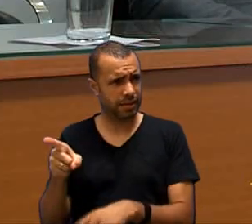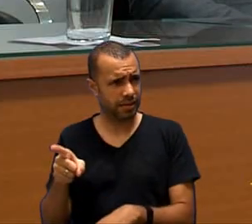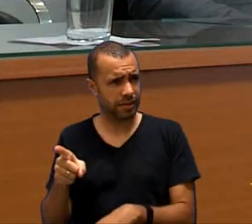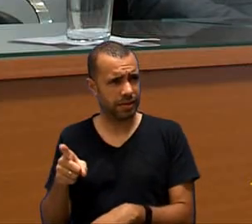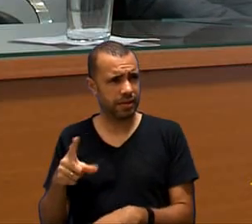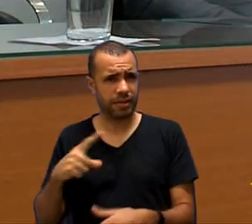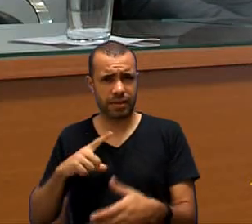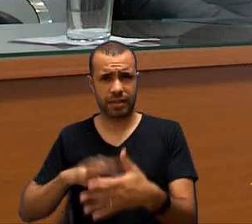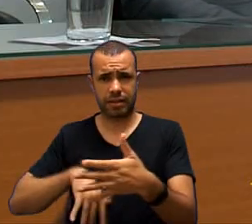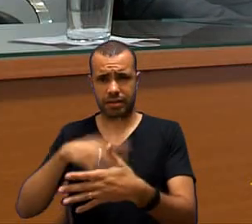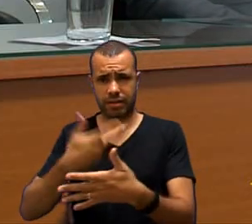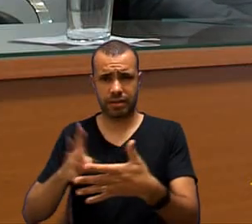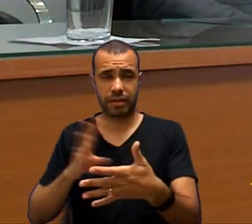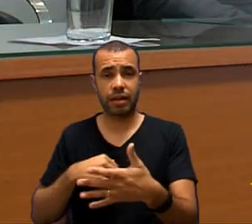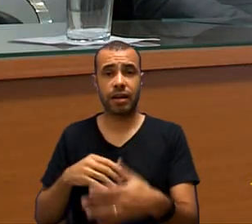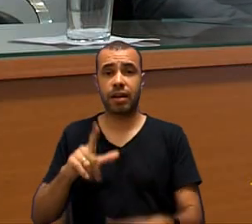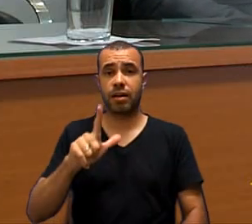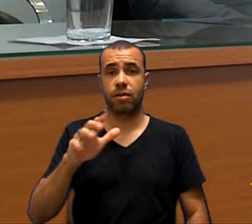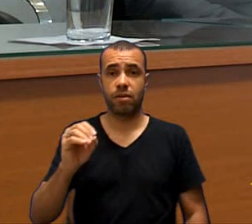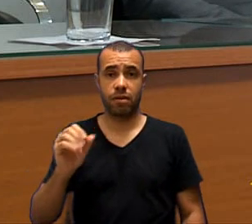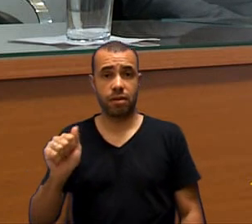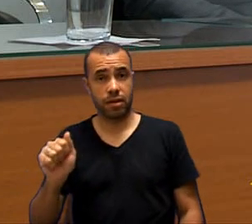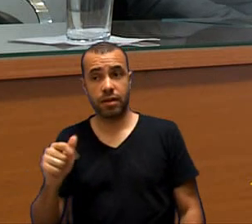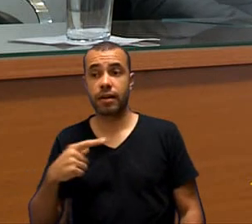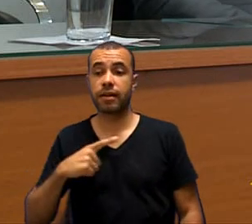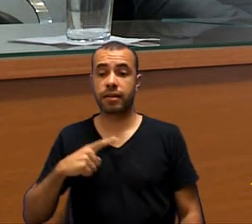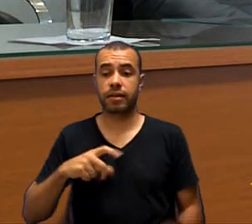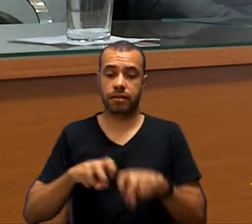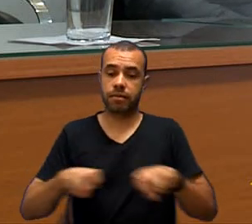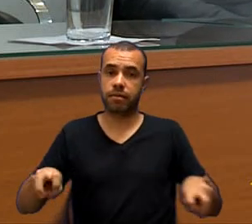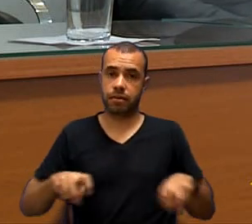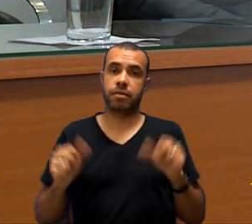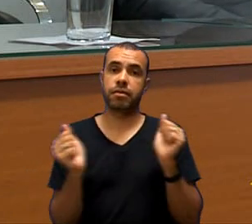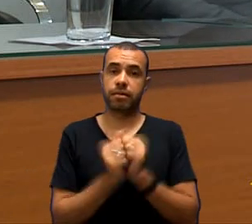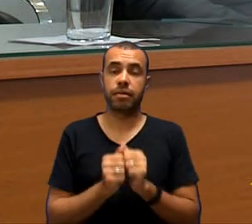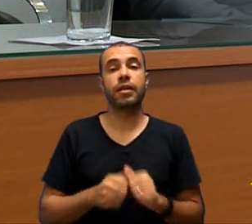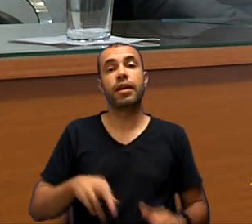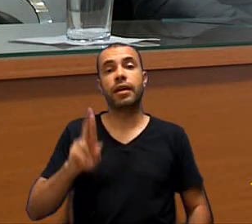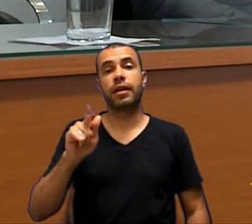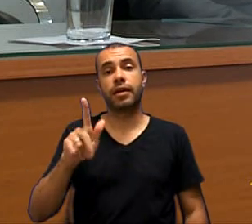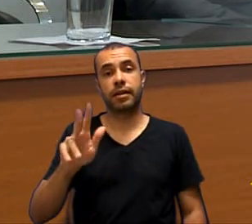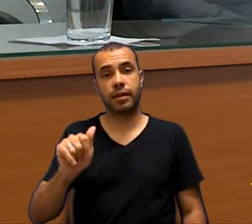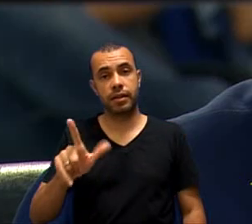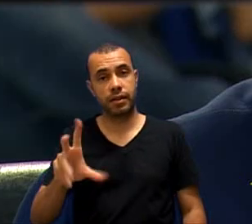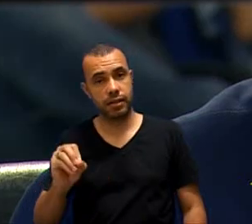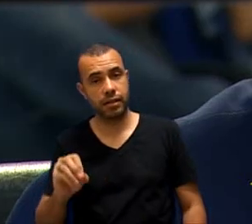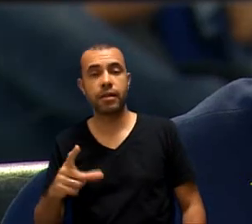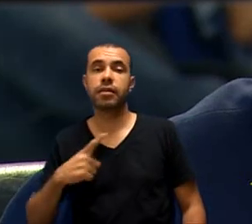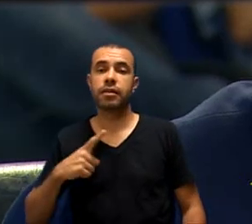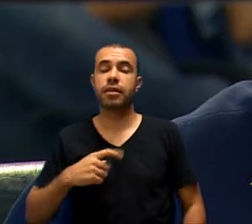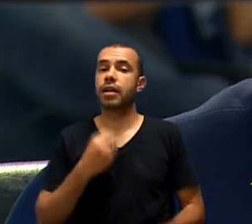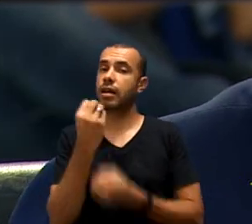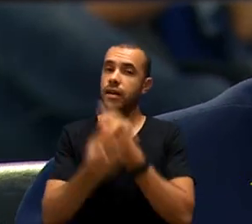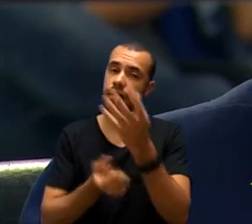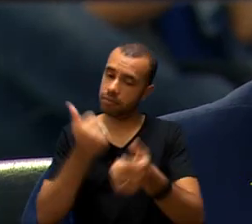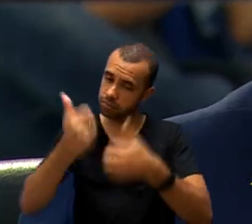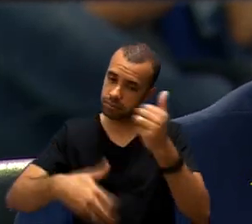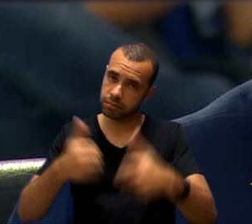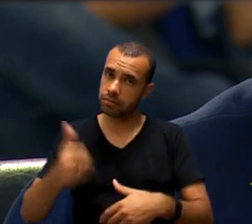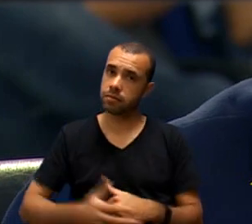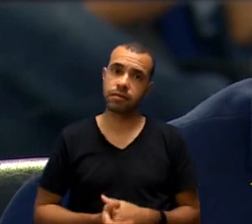agenda da LOA, vai ter um dia que a Invest Sorocaba vai estar aqui sentado no regalado, vai estar, para prestar esses esclarecimentos. É